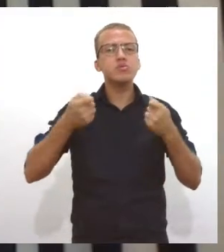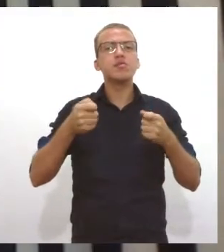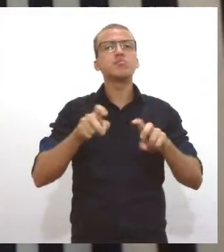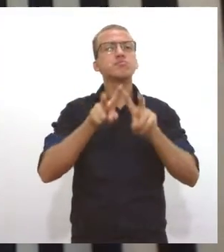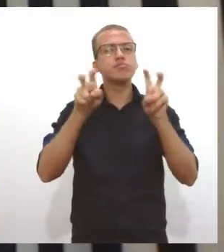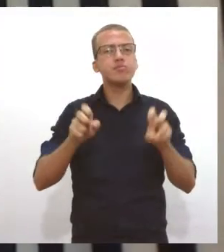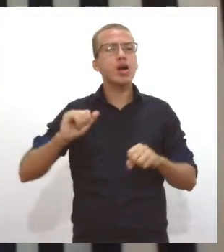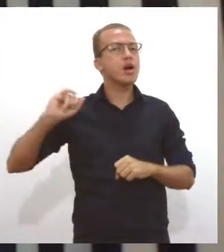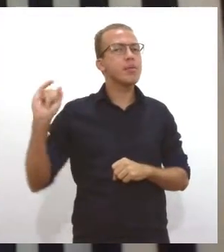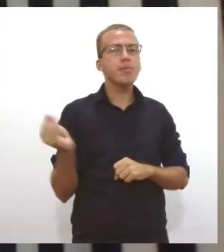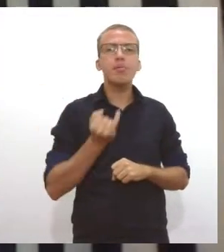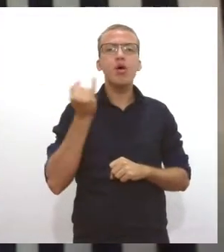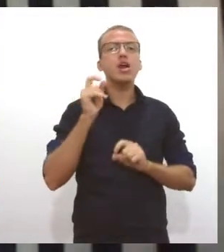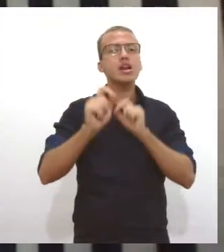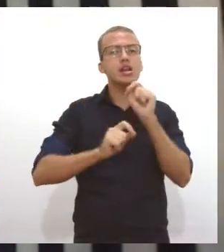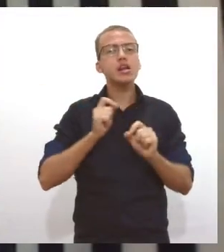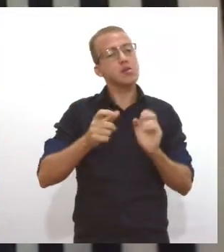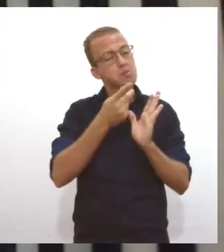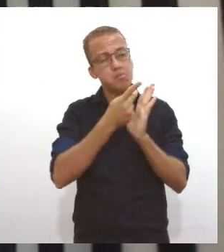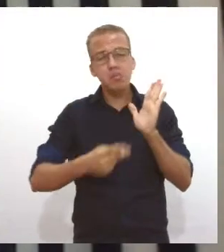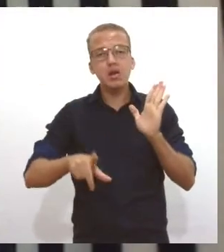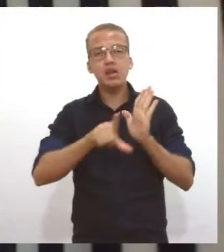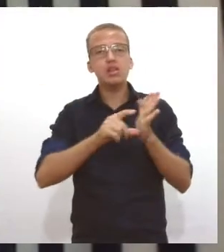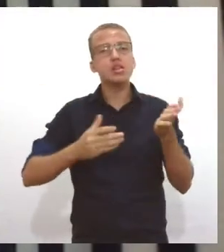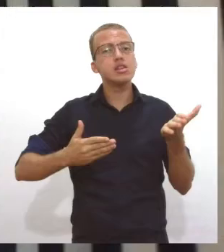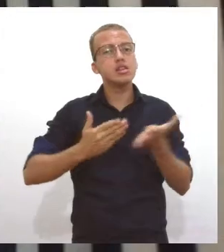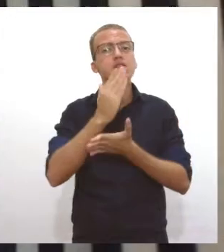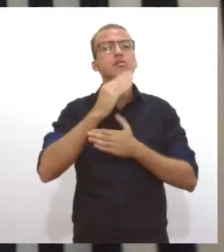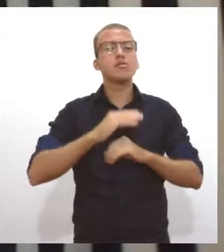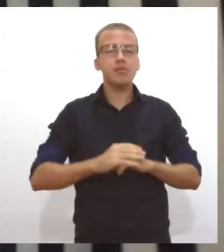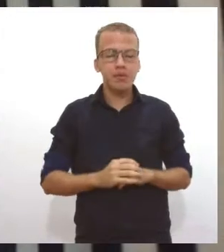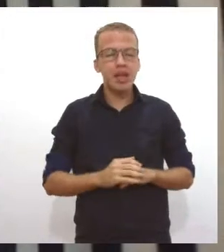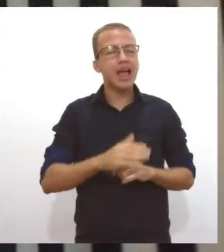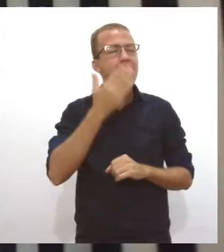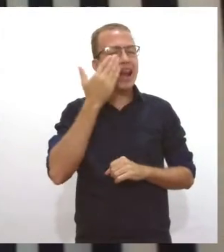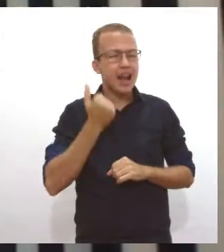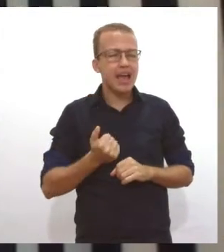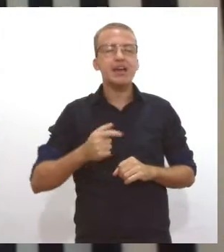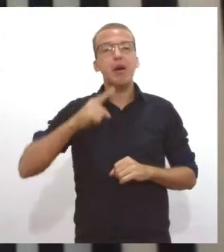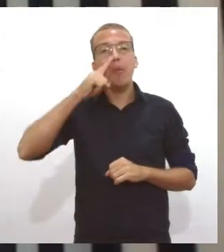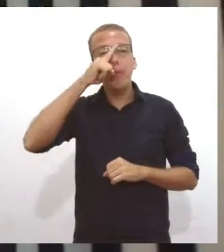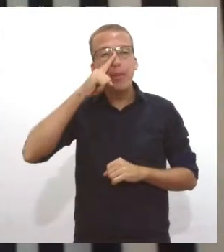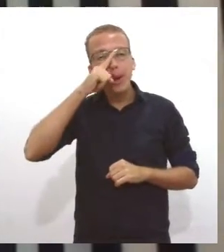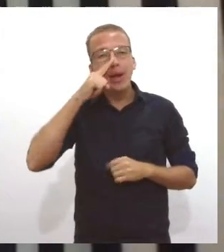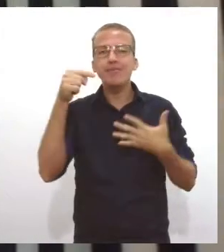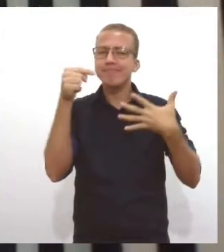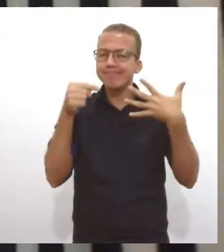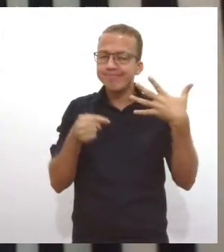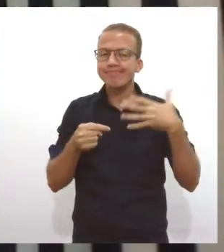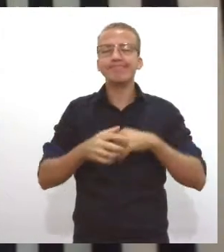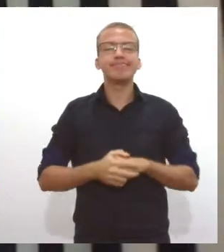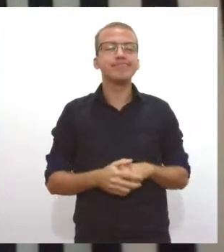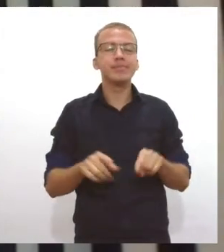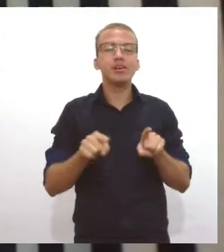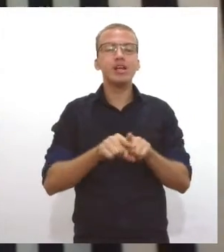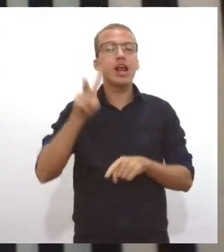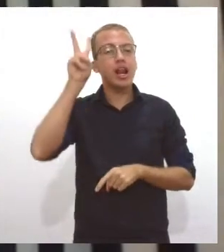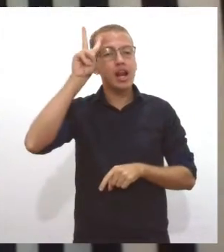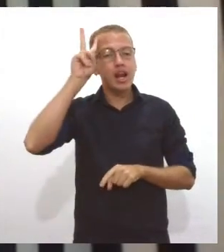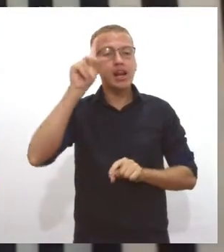deve ser sancionado urgentemente porque ela traz todos os riscos mas ela também lembra e Alerta esse produto é tão